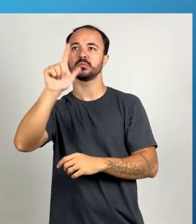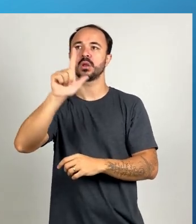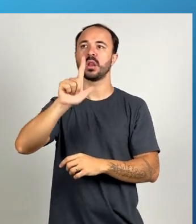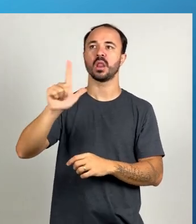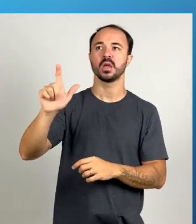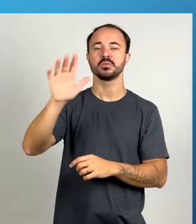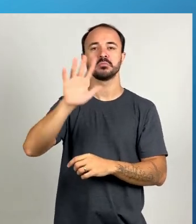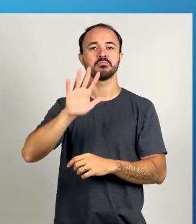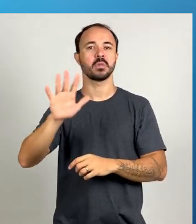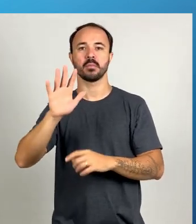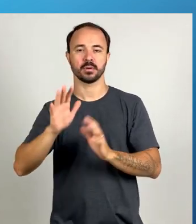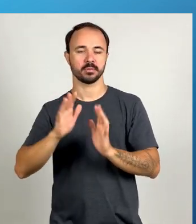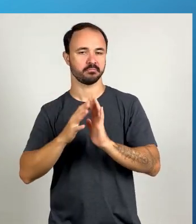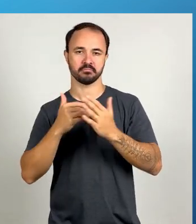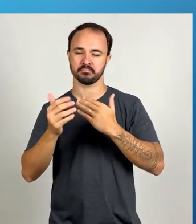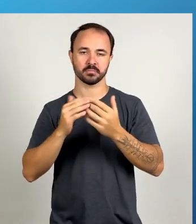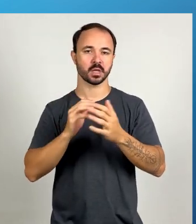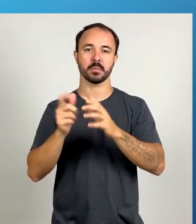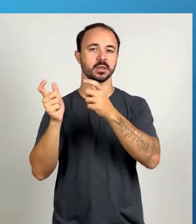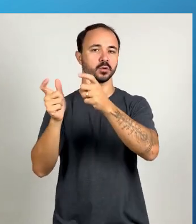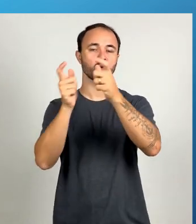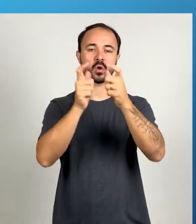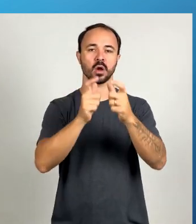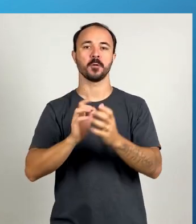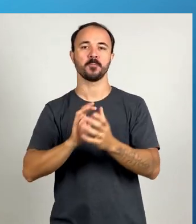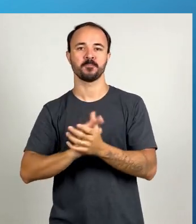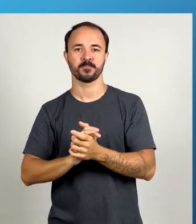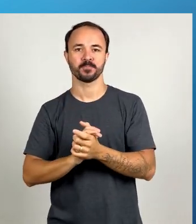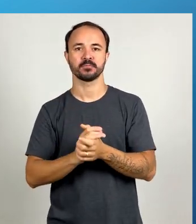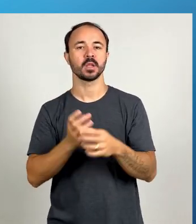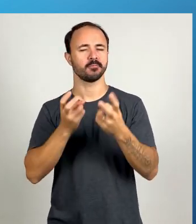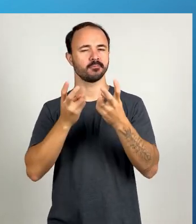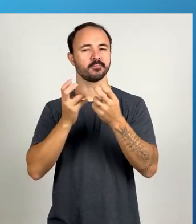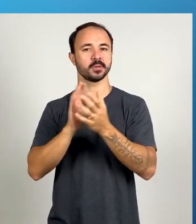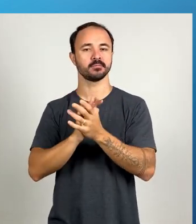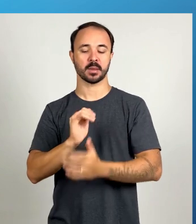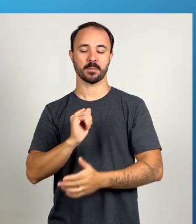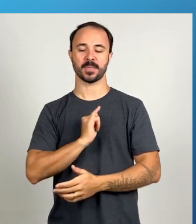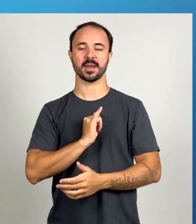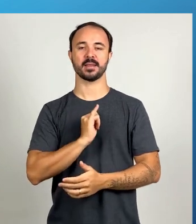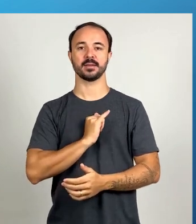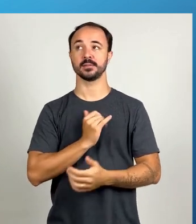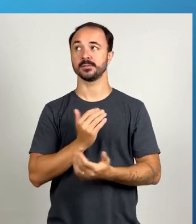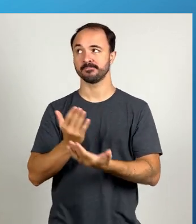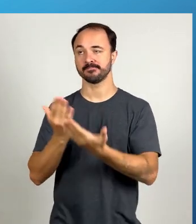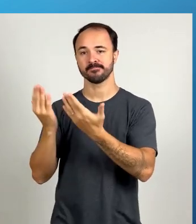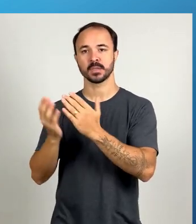pro oeste, pro leste, enfim, pro norte. Então, bora ver aqui. Imperatriz.